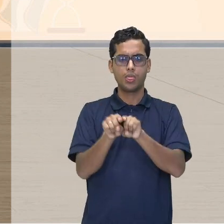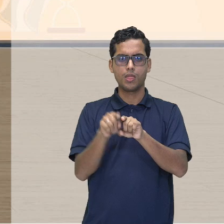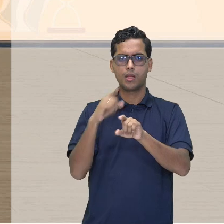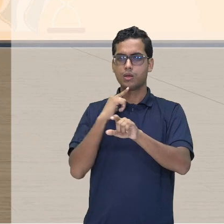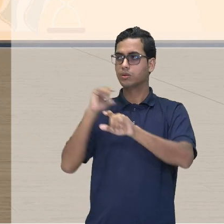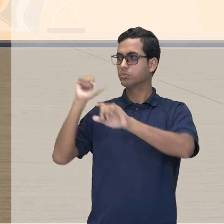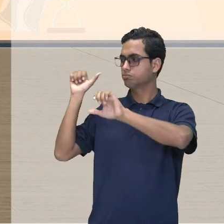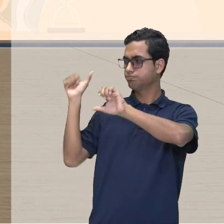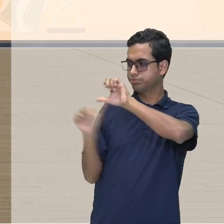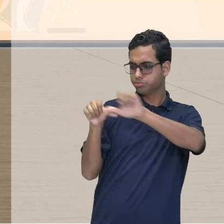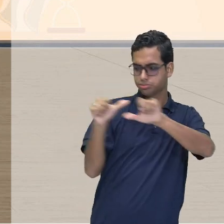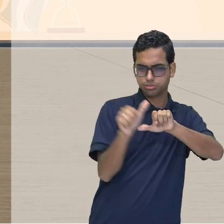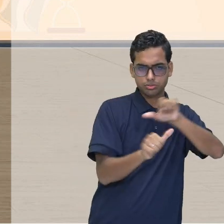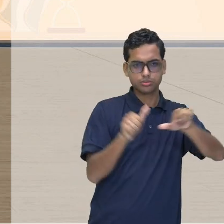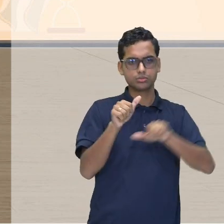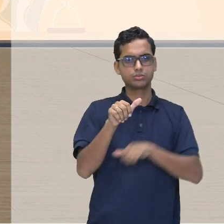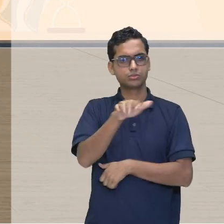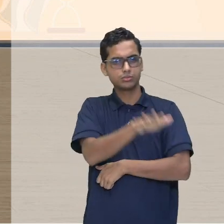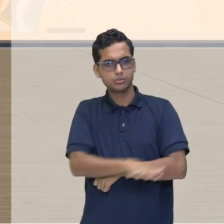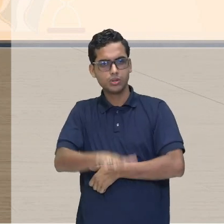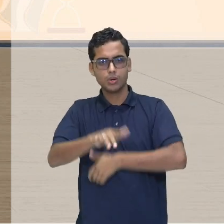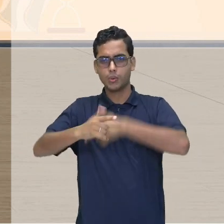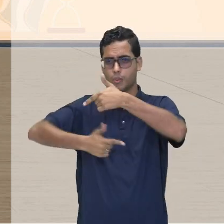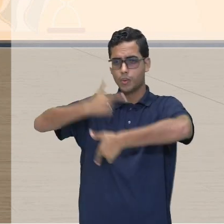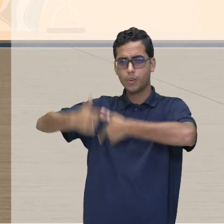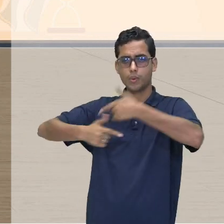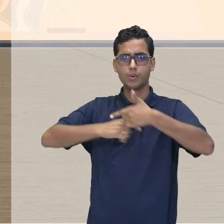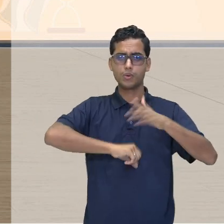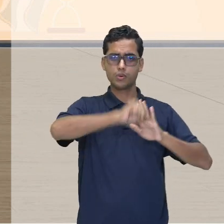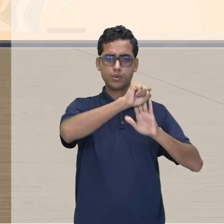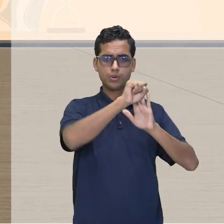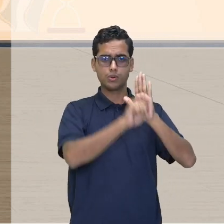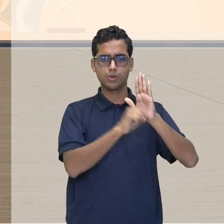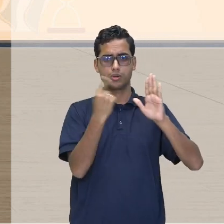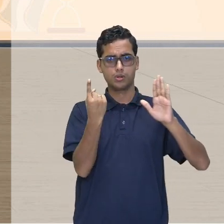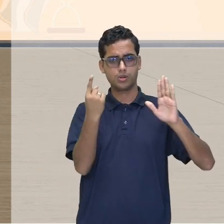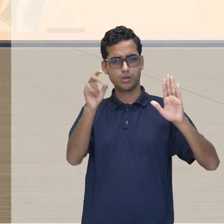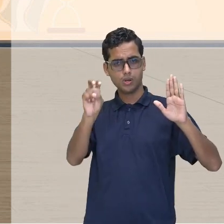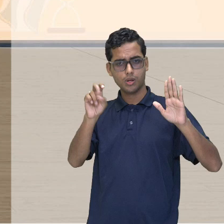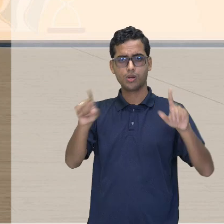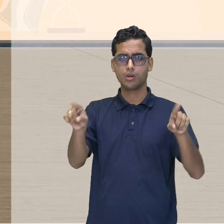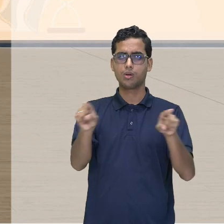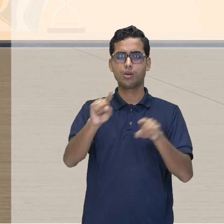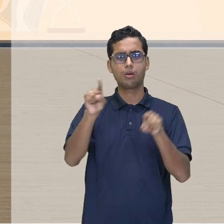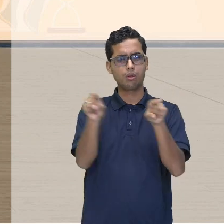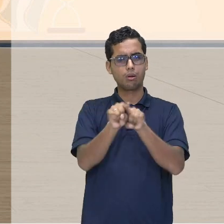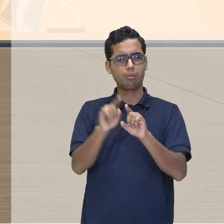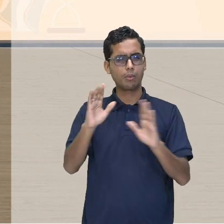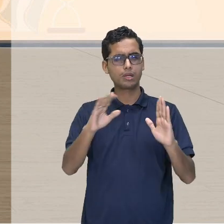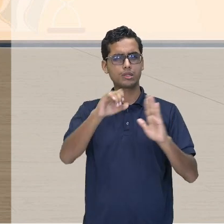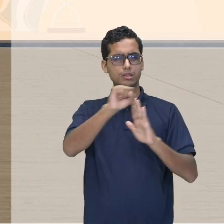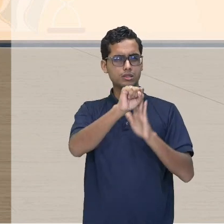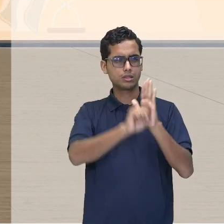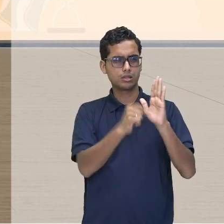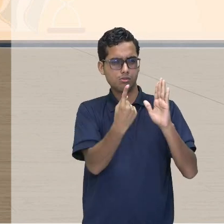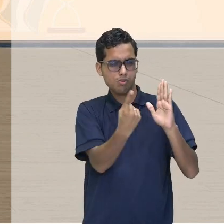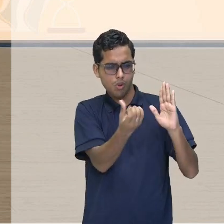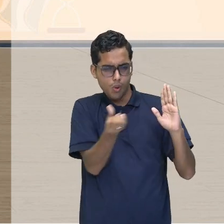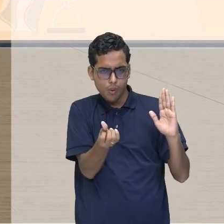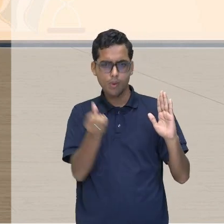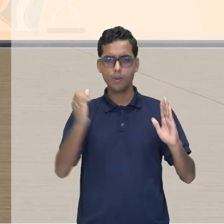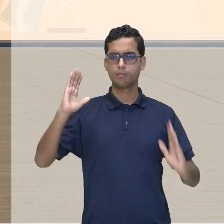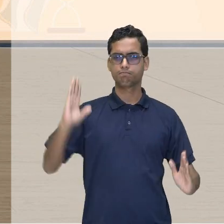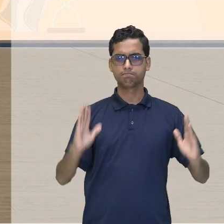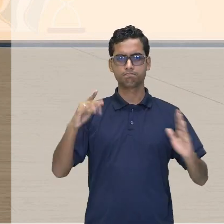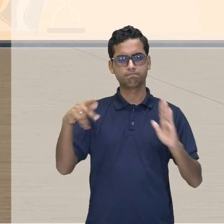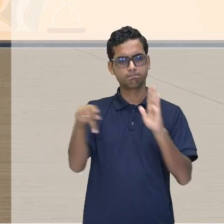relações de trabalho, lá por volta do século XV e XVI, nessas questões todas aí que a gente vai vendo da passagem, né, do período moderno